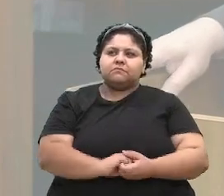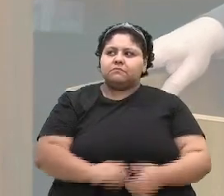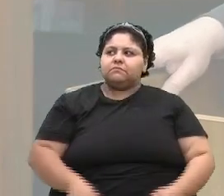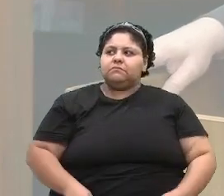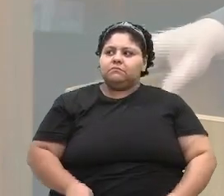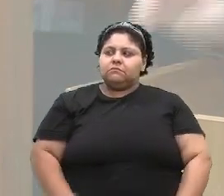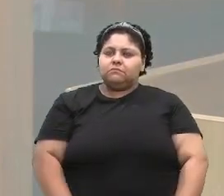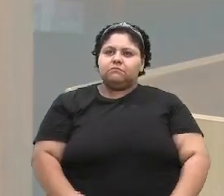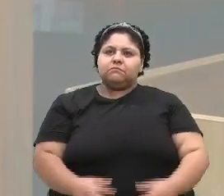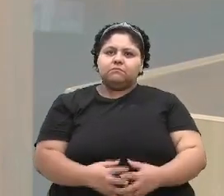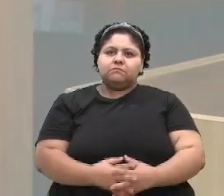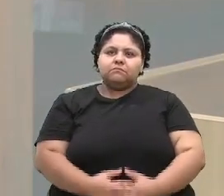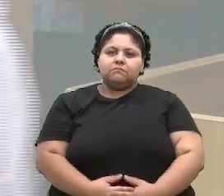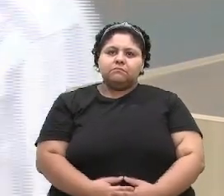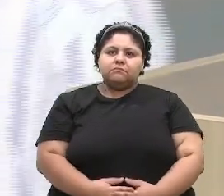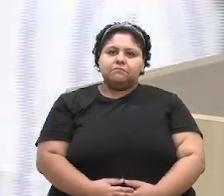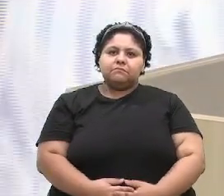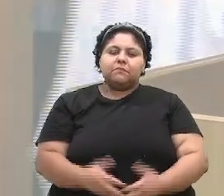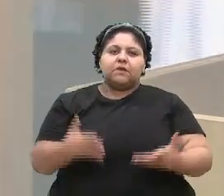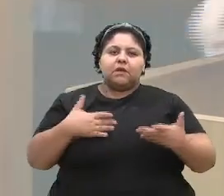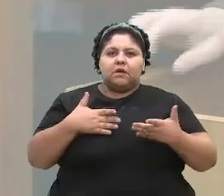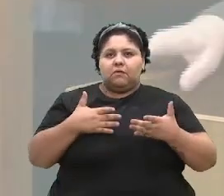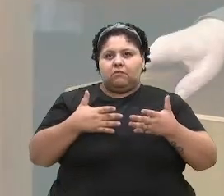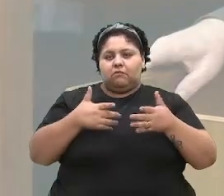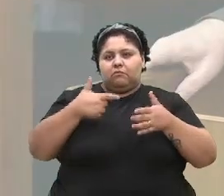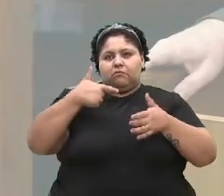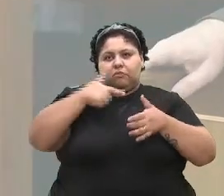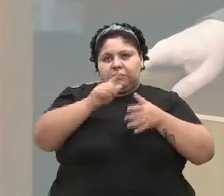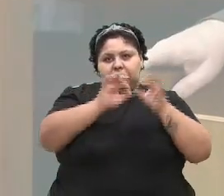Que daí por ali eu consigo...